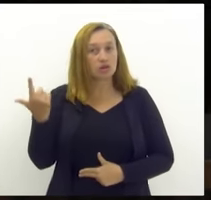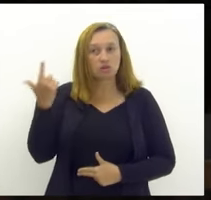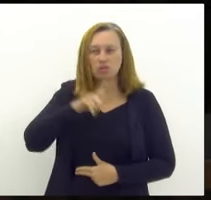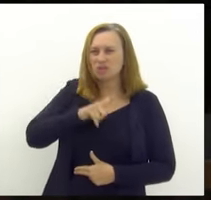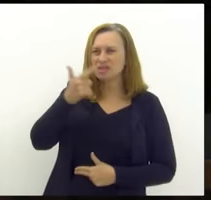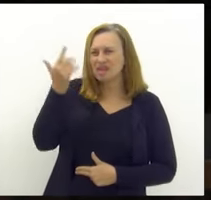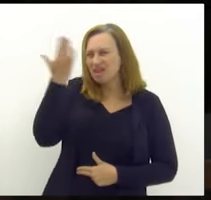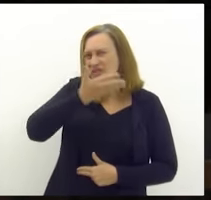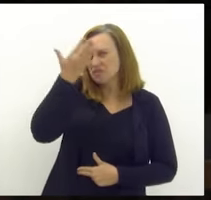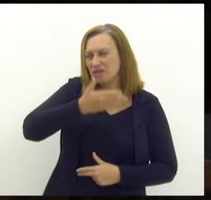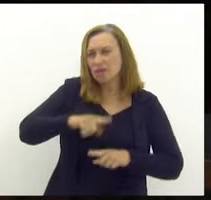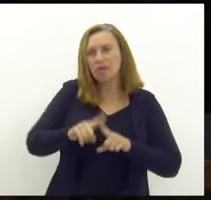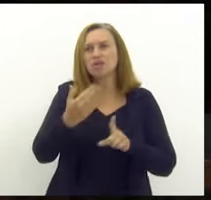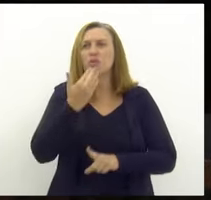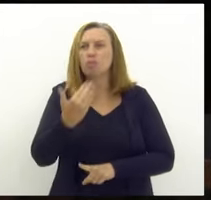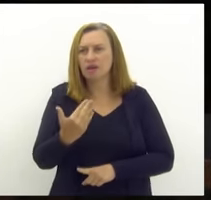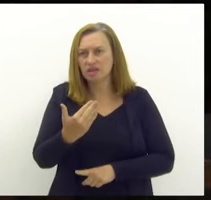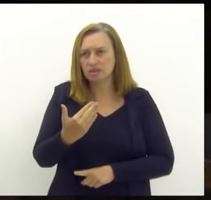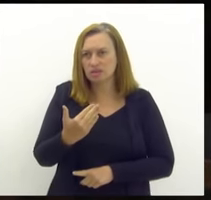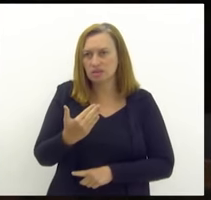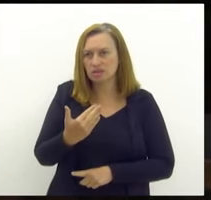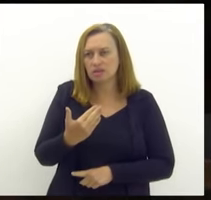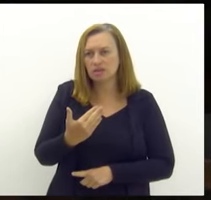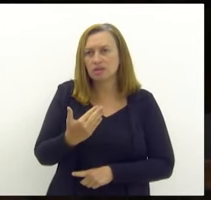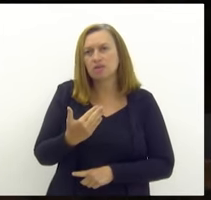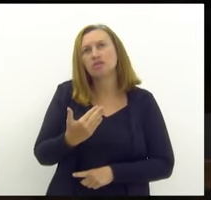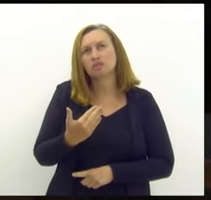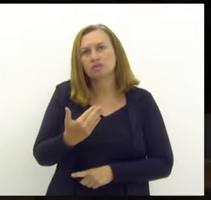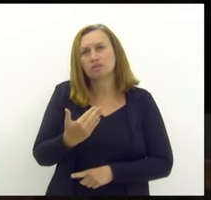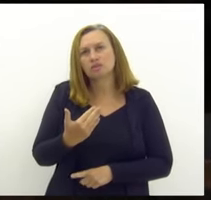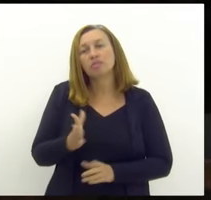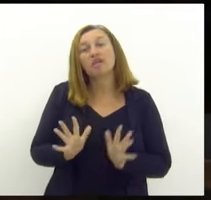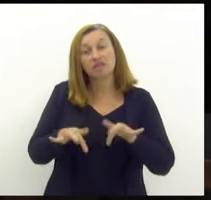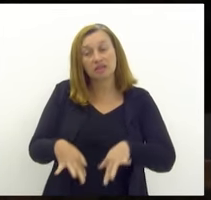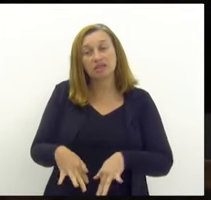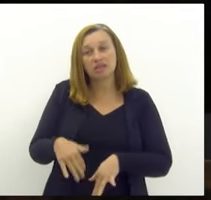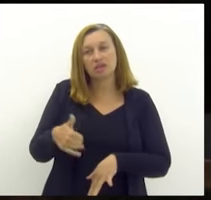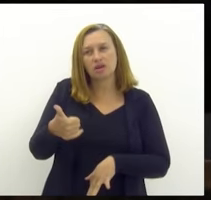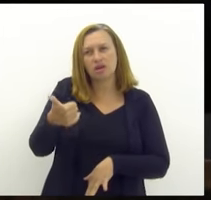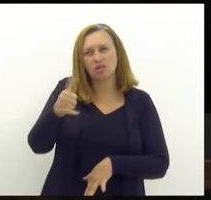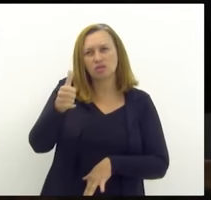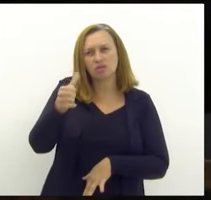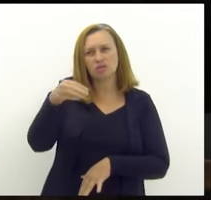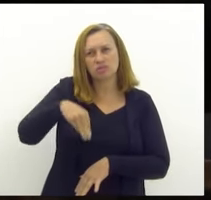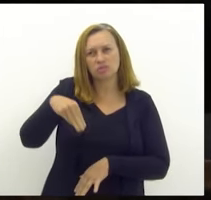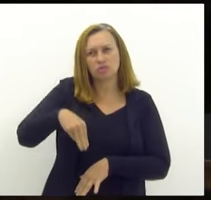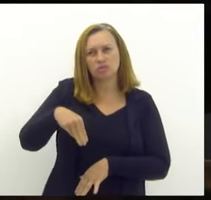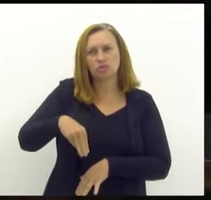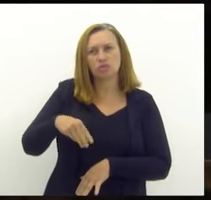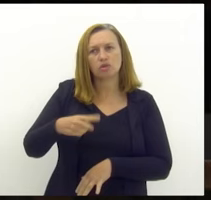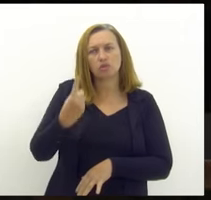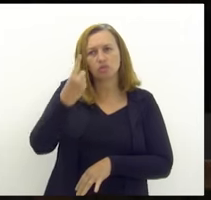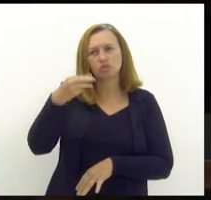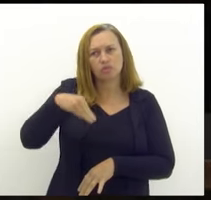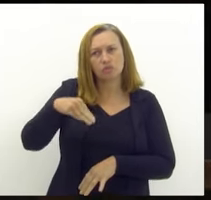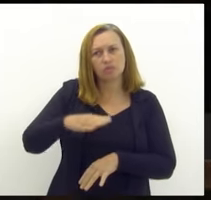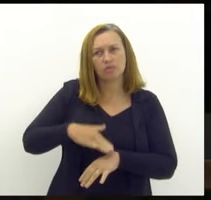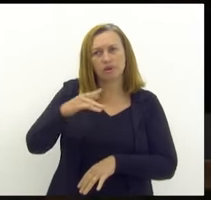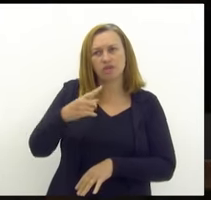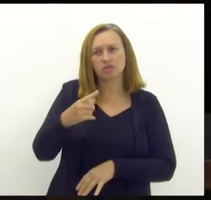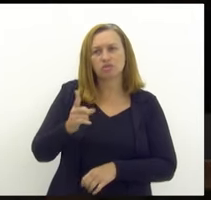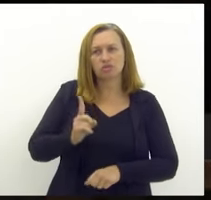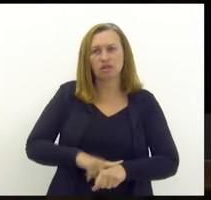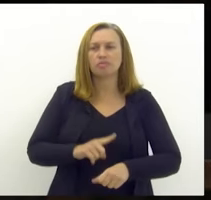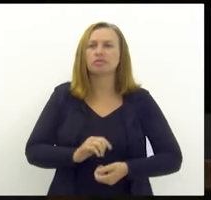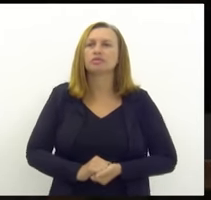assistir mas eu peço para beijo peço para concluir aos 11 minutos ou seja já com um minuto a mais do tempo